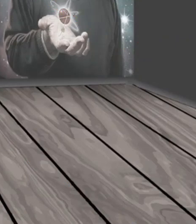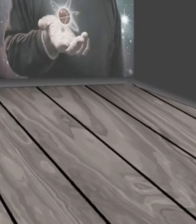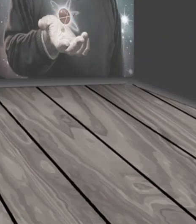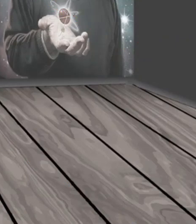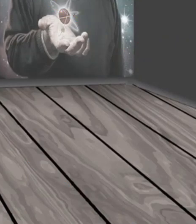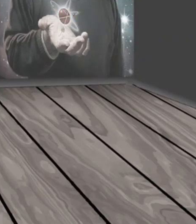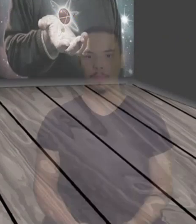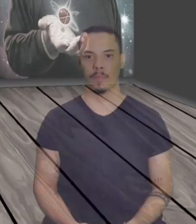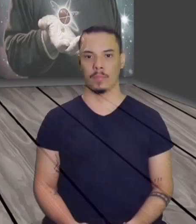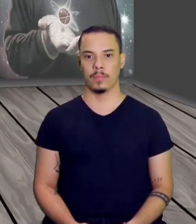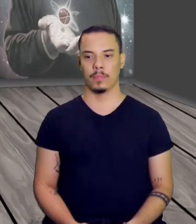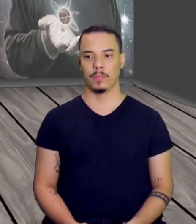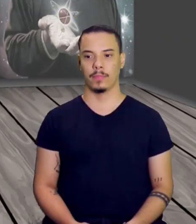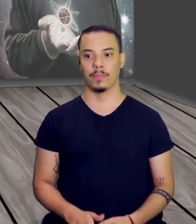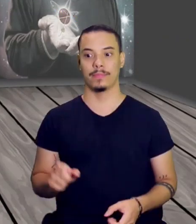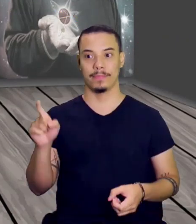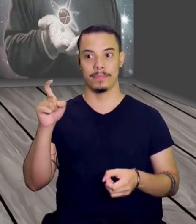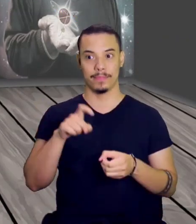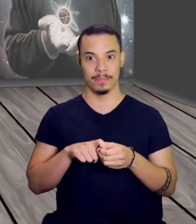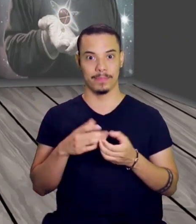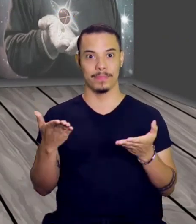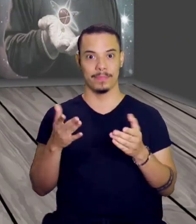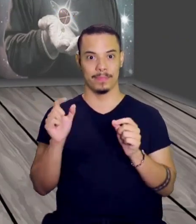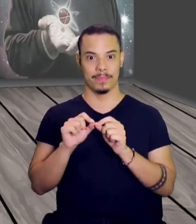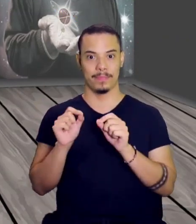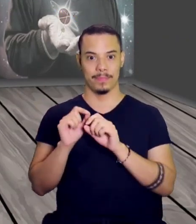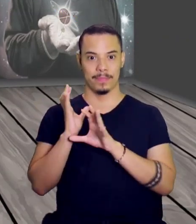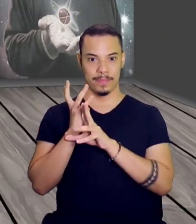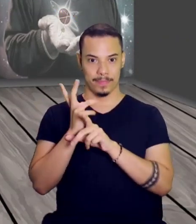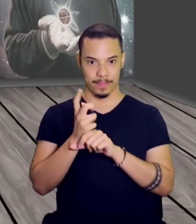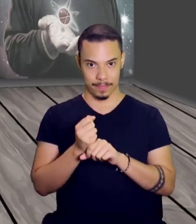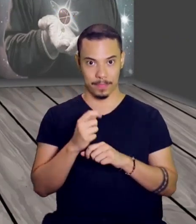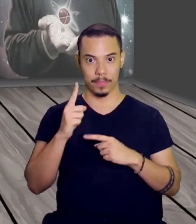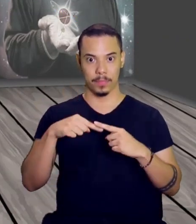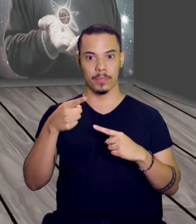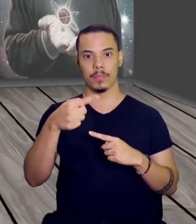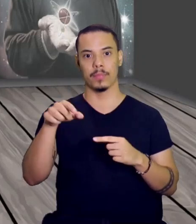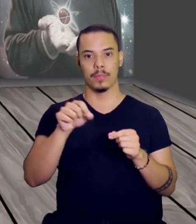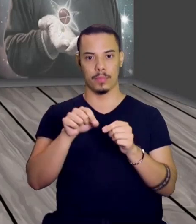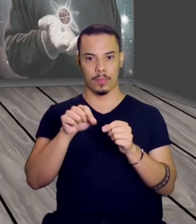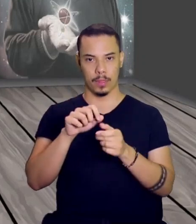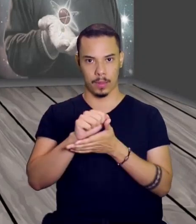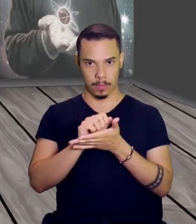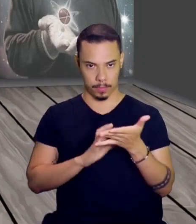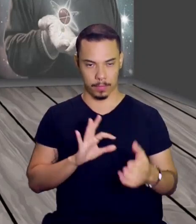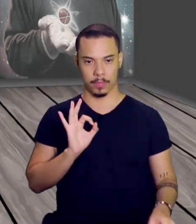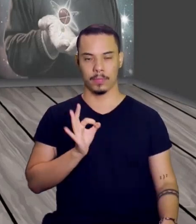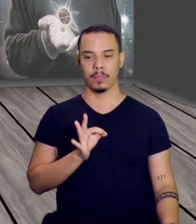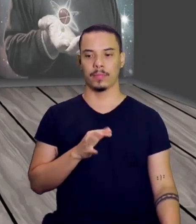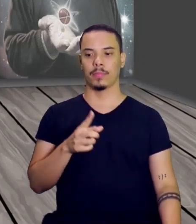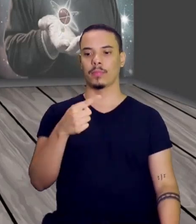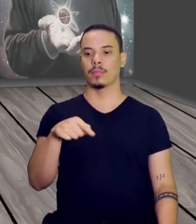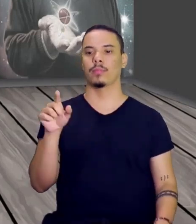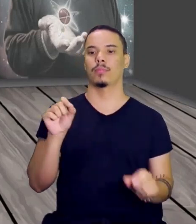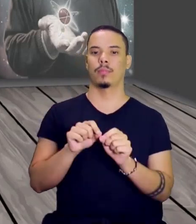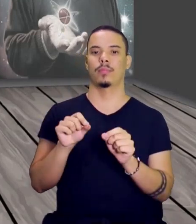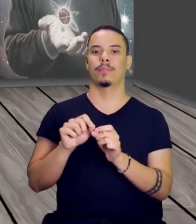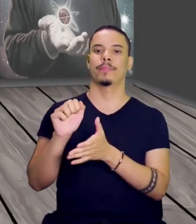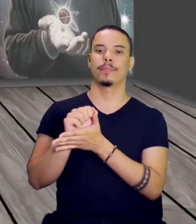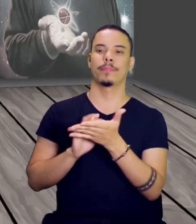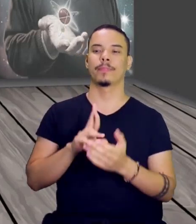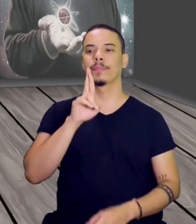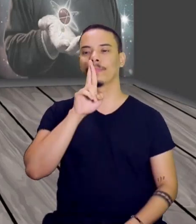E aí, pessoal, estamos de volta, né, para fazer aquele resumo, Deise, para depois eles fazerem as atividades, né? Temos eles vão lá, fazem a